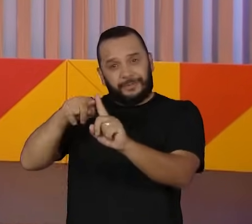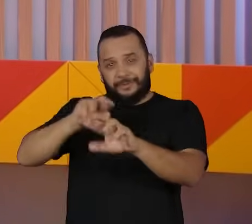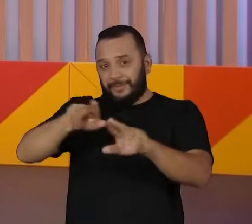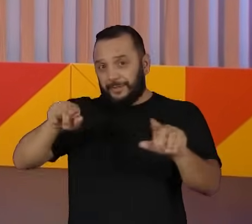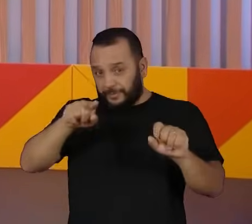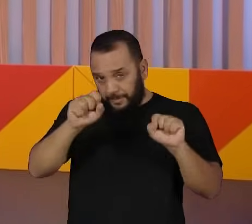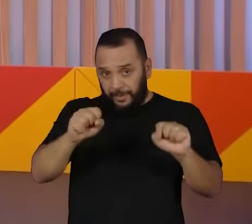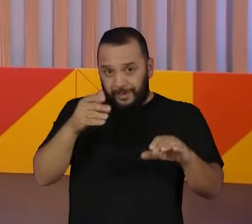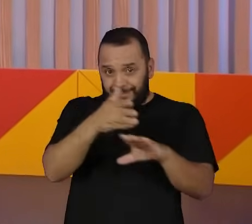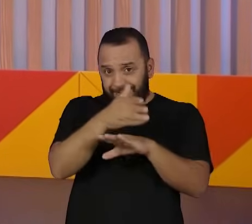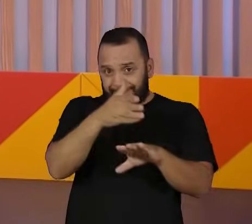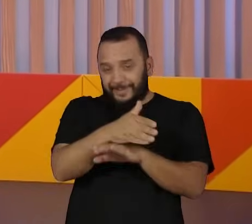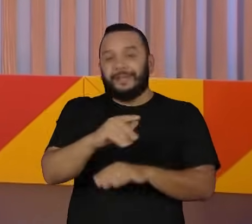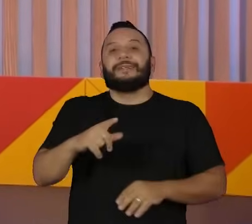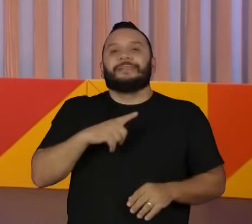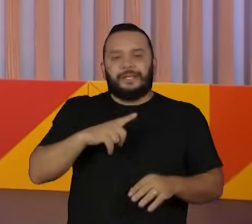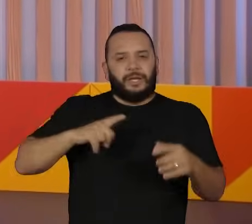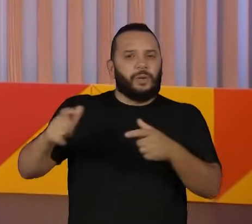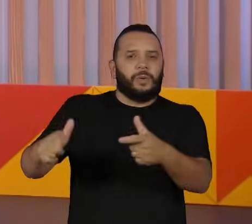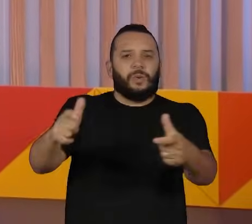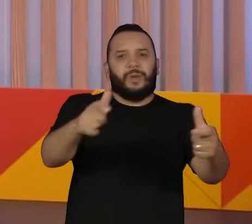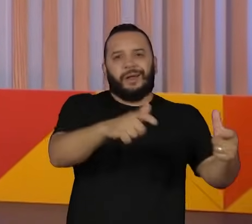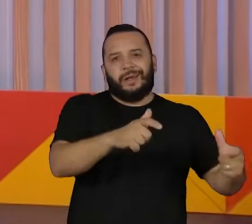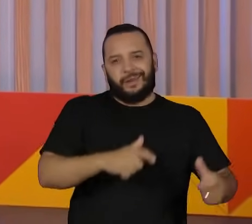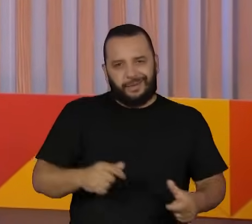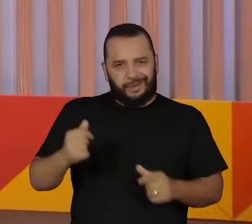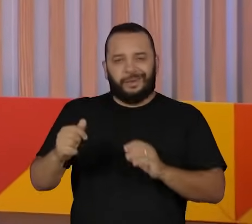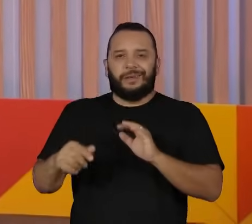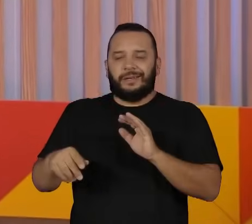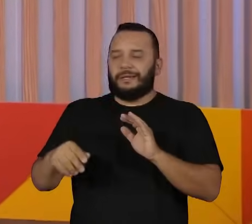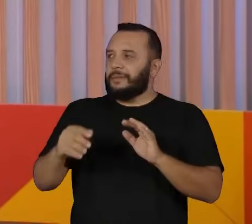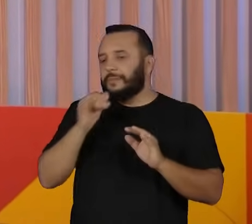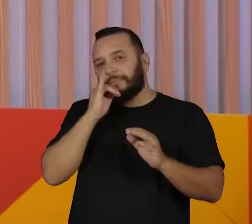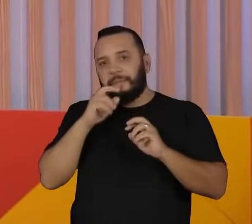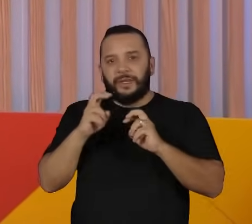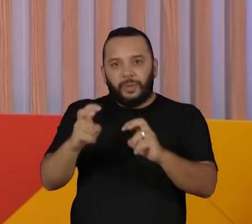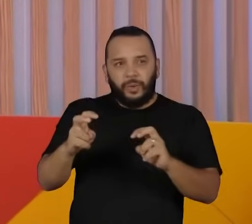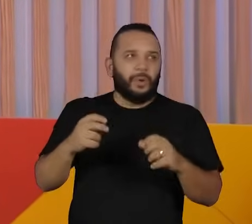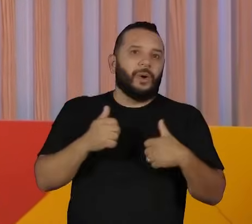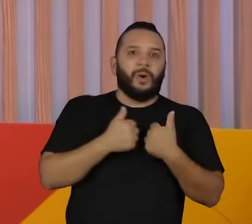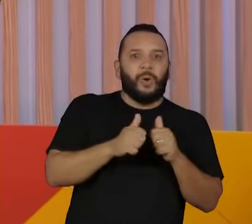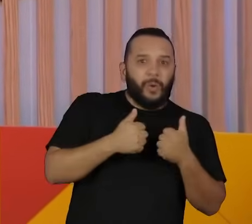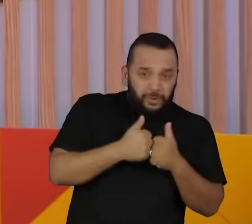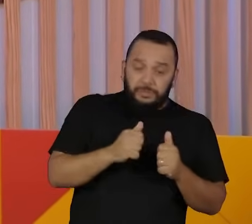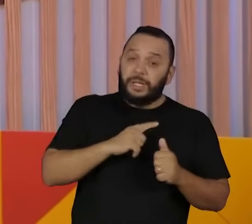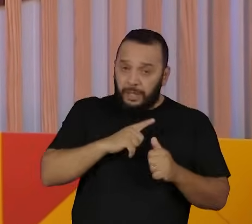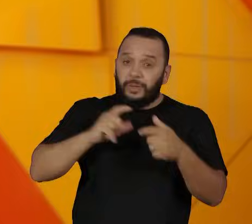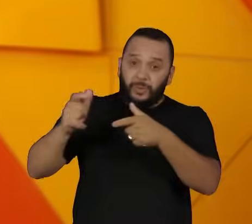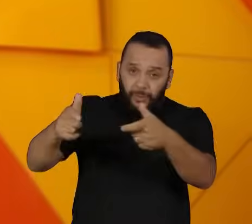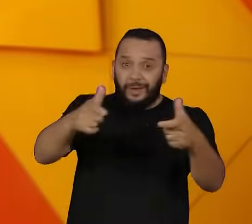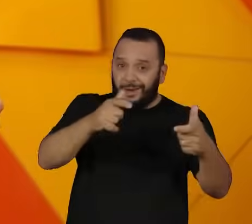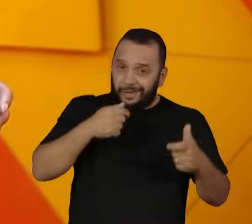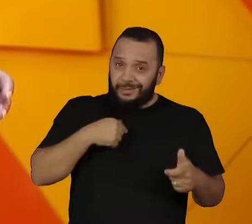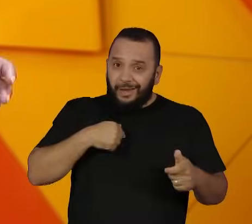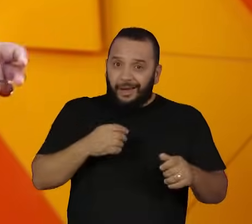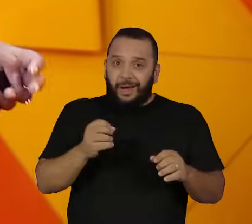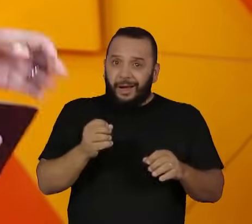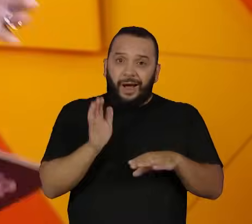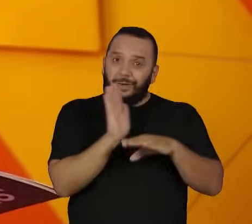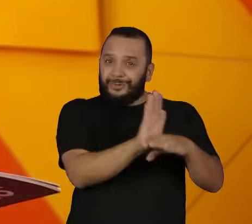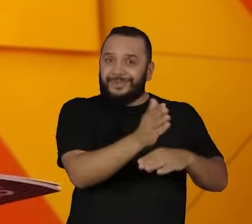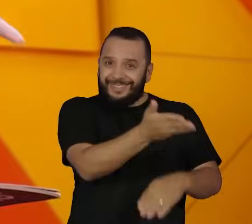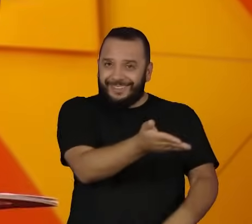participar. A gente tem postos de coletas em estações de metrô e em terminais de ônibus em diversas cidades.